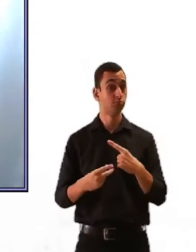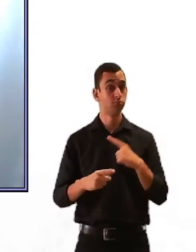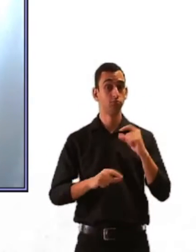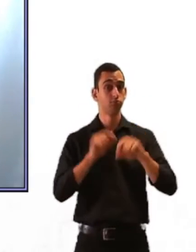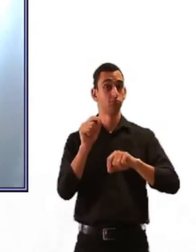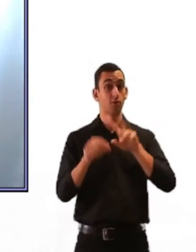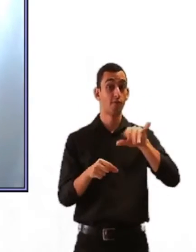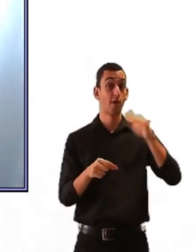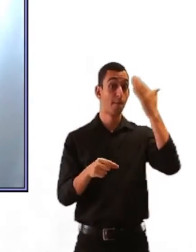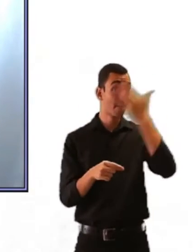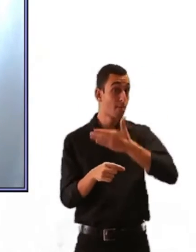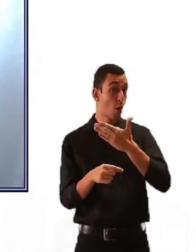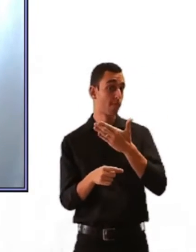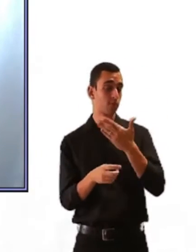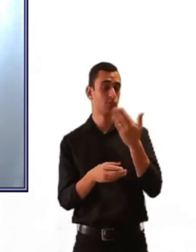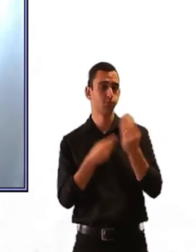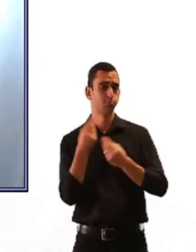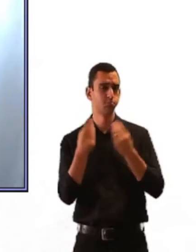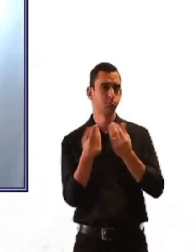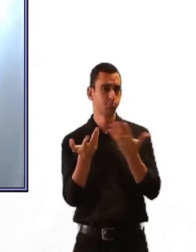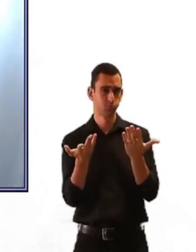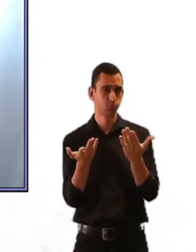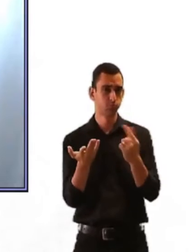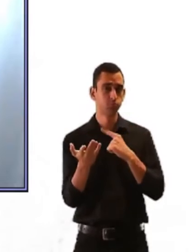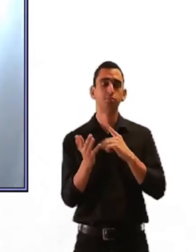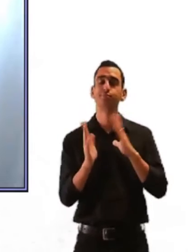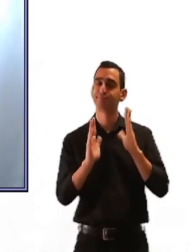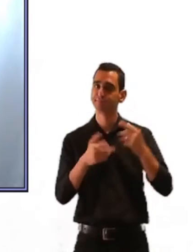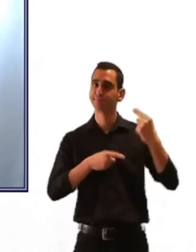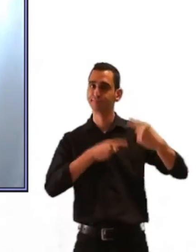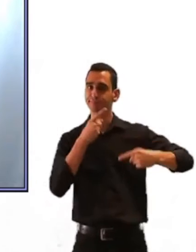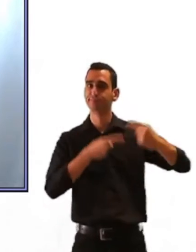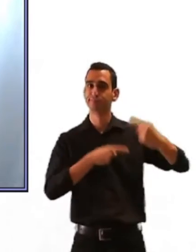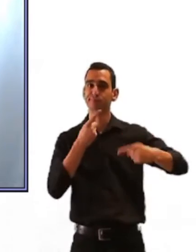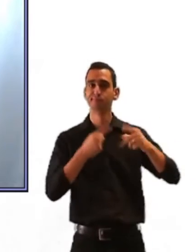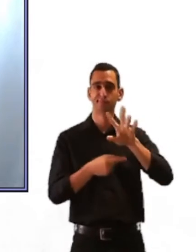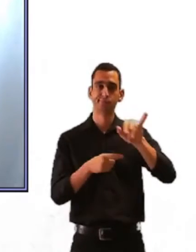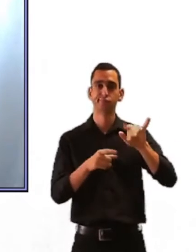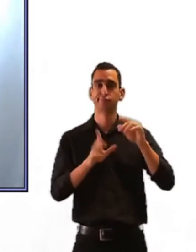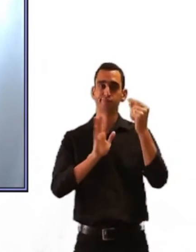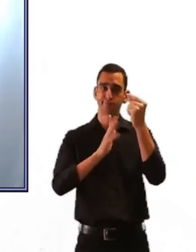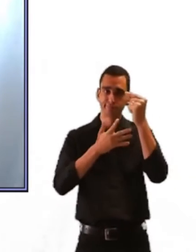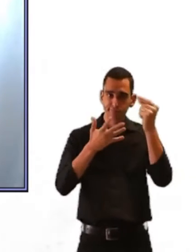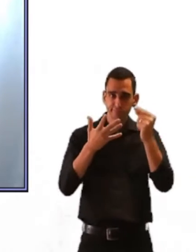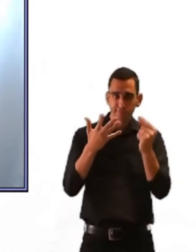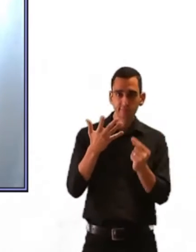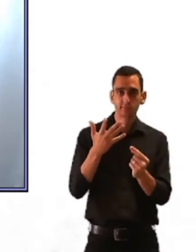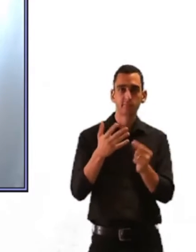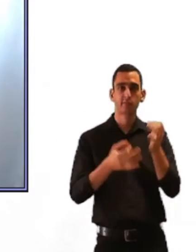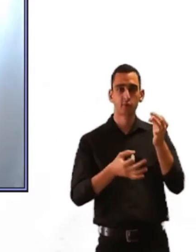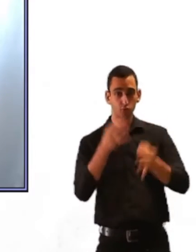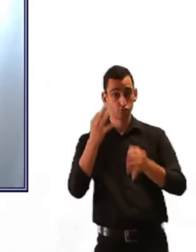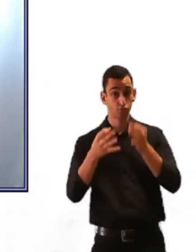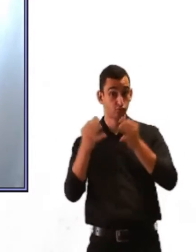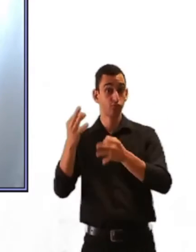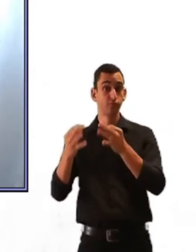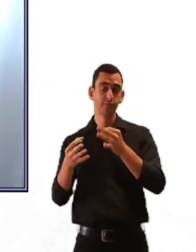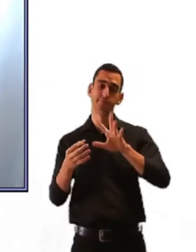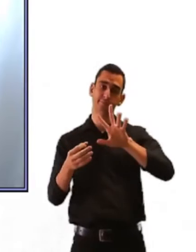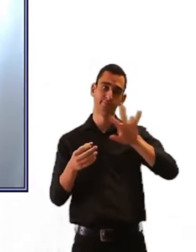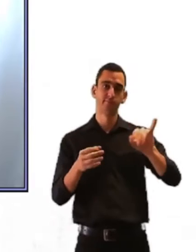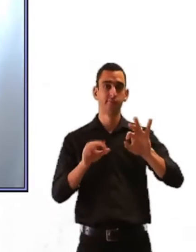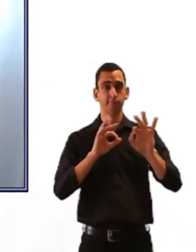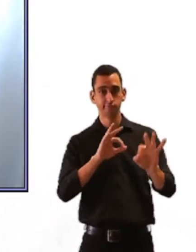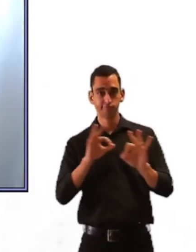de prova, a gente vai ter essa discussão de fatores extrajurídicos que podem influenciar na tomada